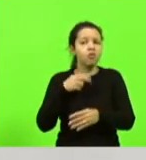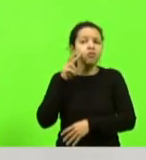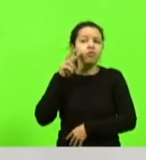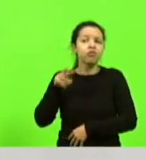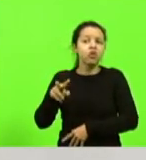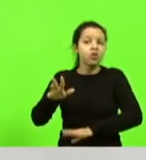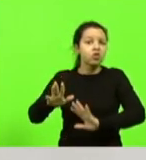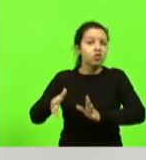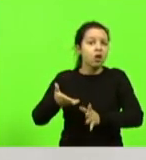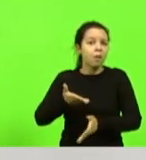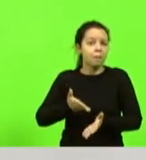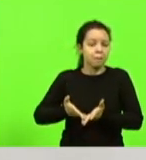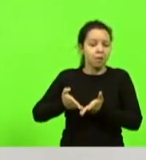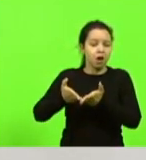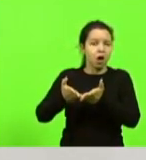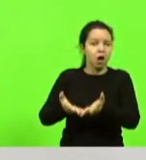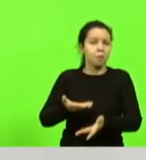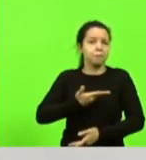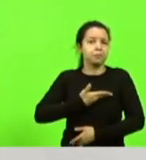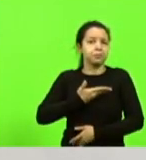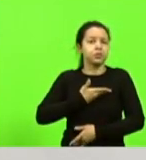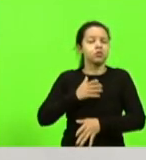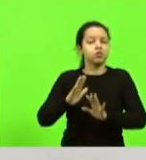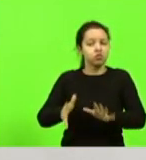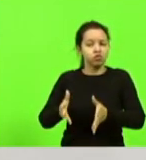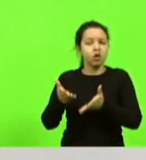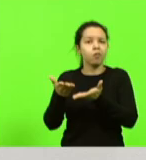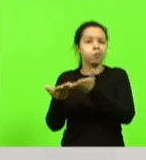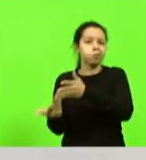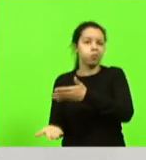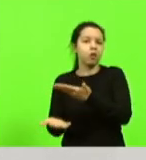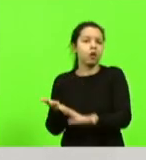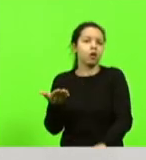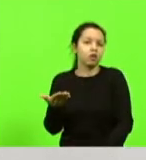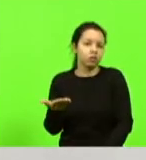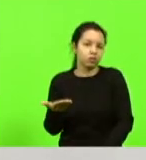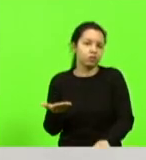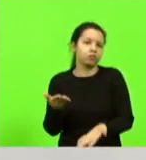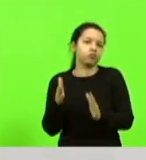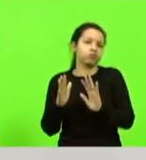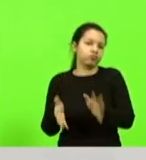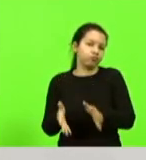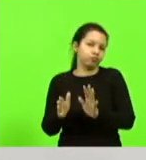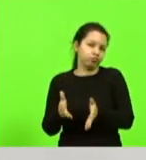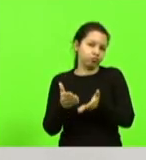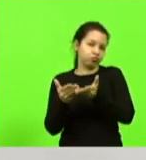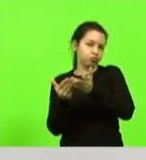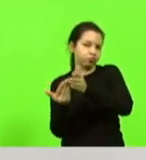Barcos de amigos meus já foram perdidos ali. Barcos já afundaram ali.